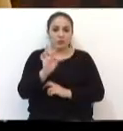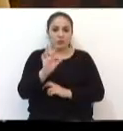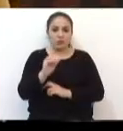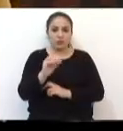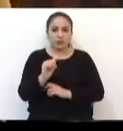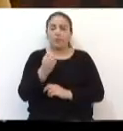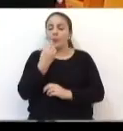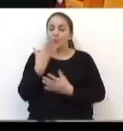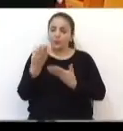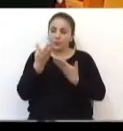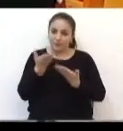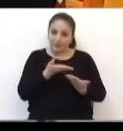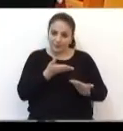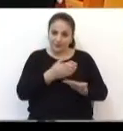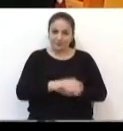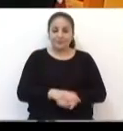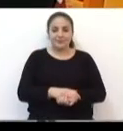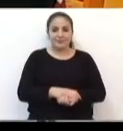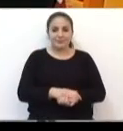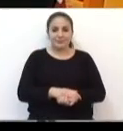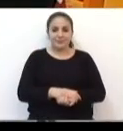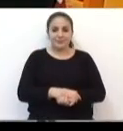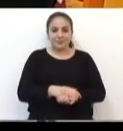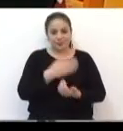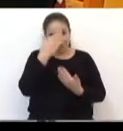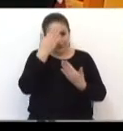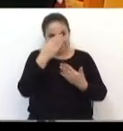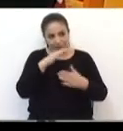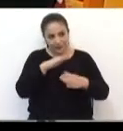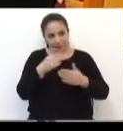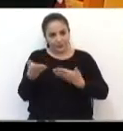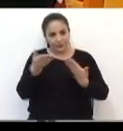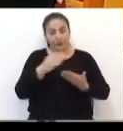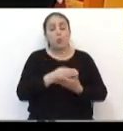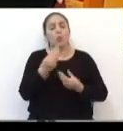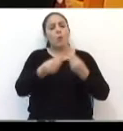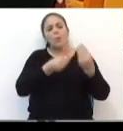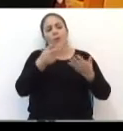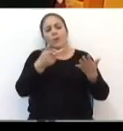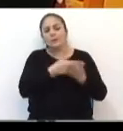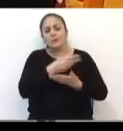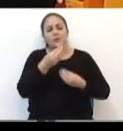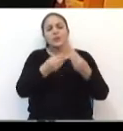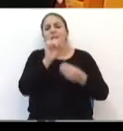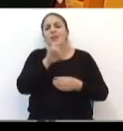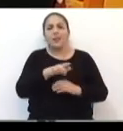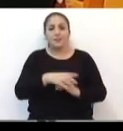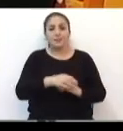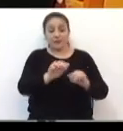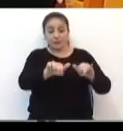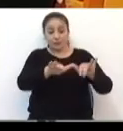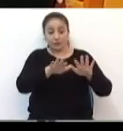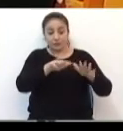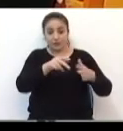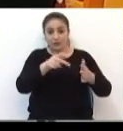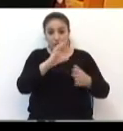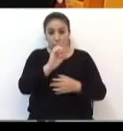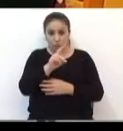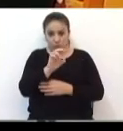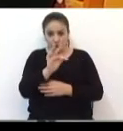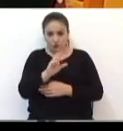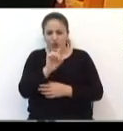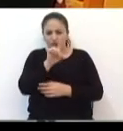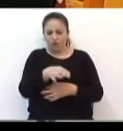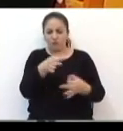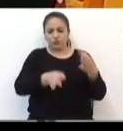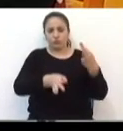seja bem-vindo à TV Câmara. Boa noite, muito obrigado pelo convite. Como é que acontece a audiência de custódia e o que ela é? A audiência de custódia é um ato